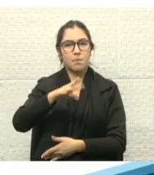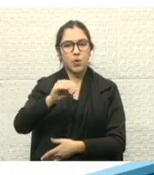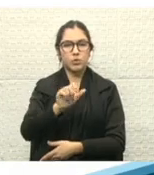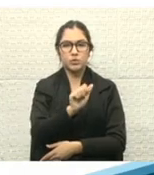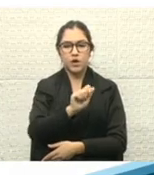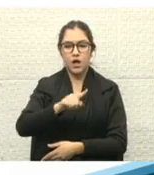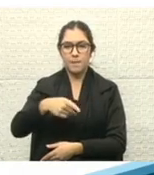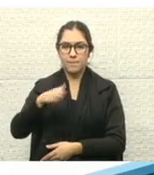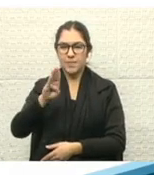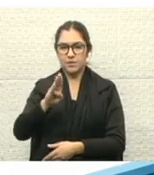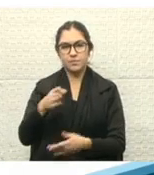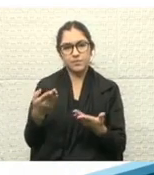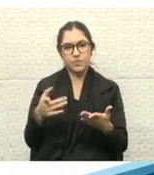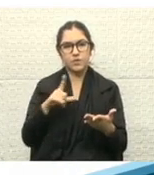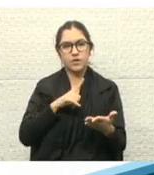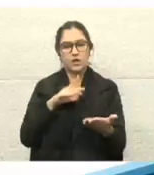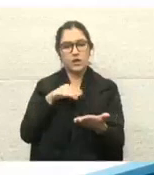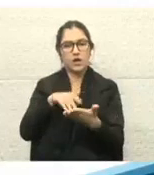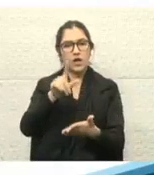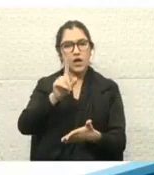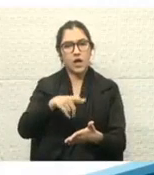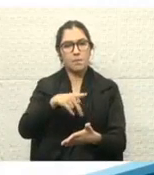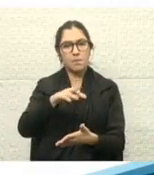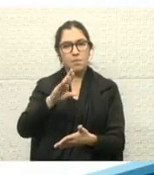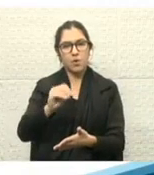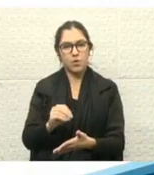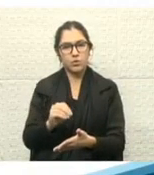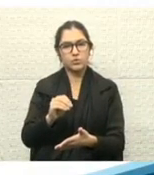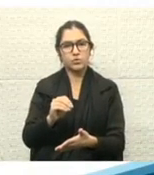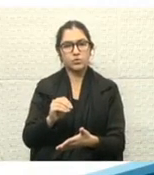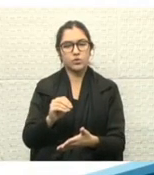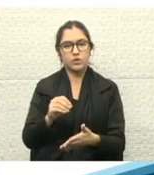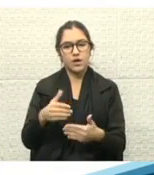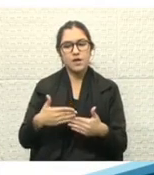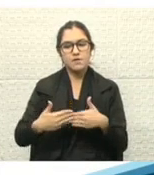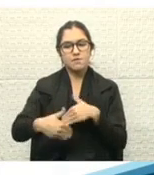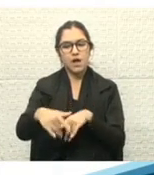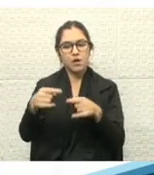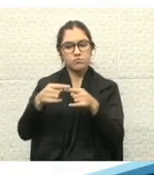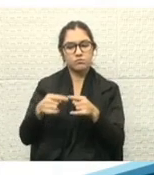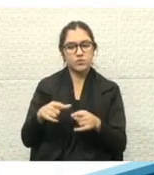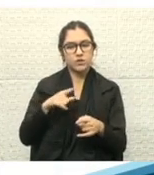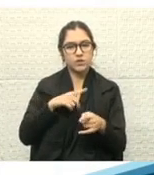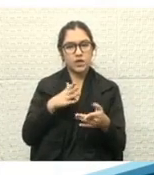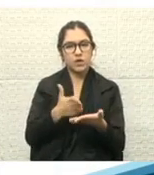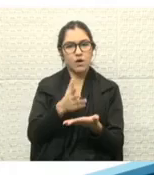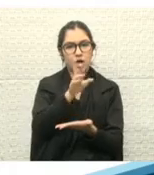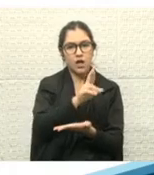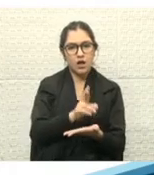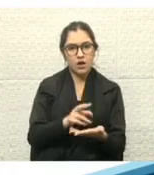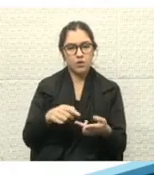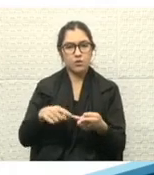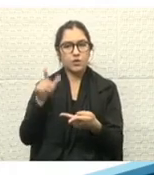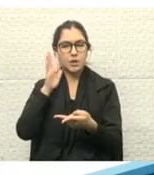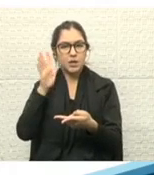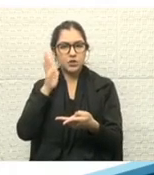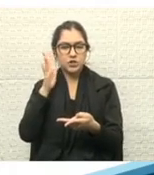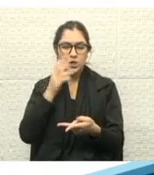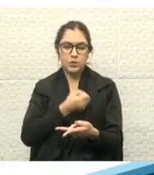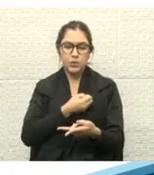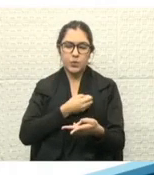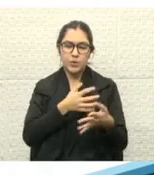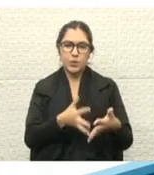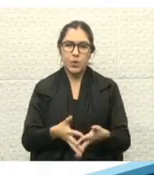AB. Então, a extremidade vai ser no ponto que vai coincidir, então, com as partes real e imaginária do